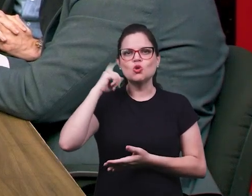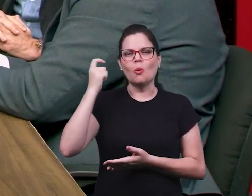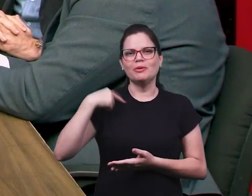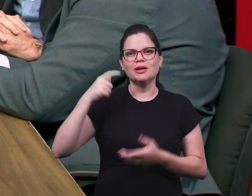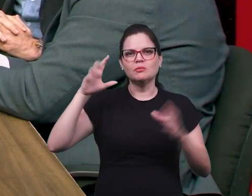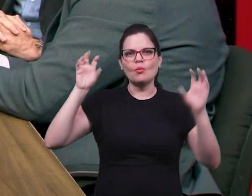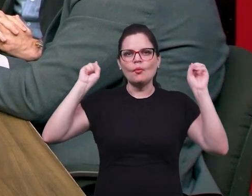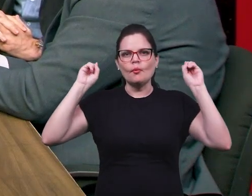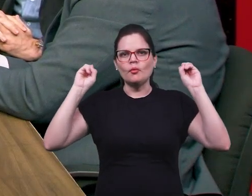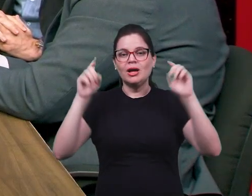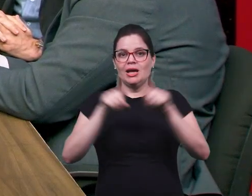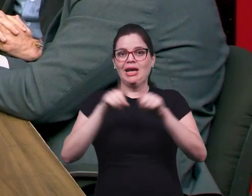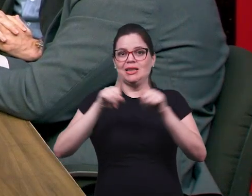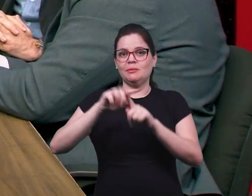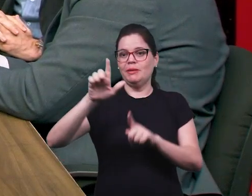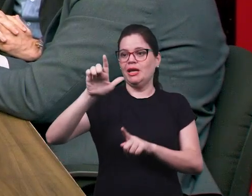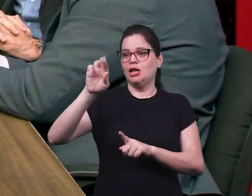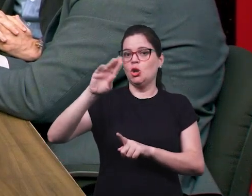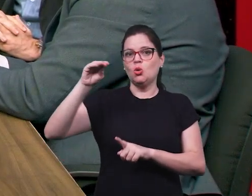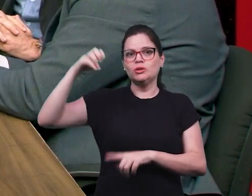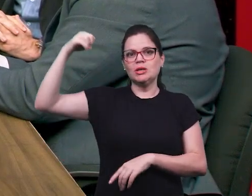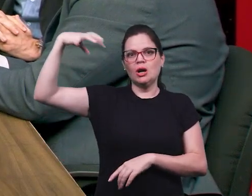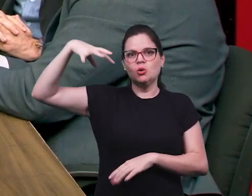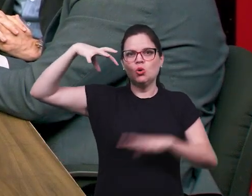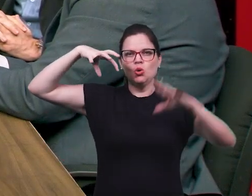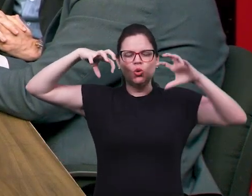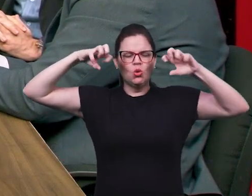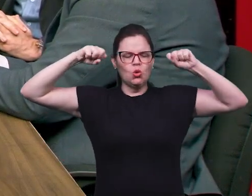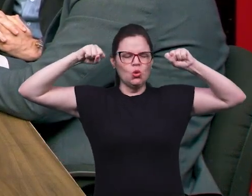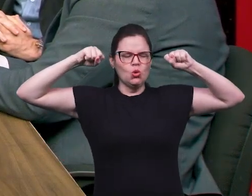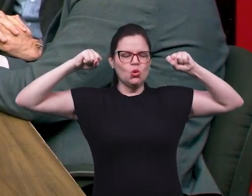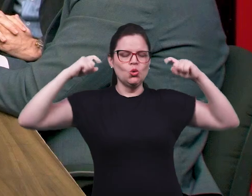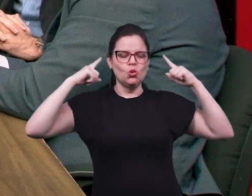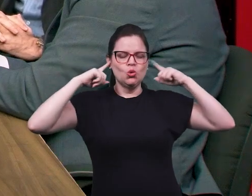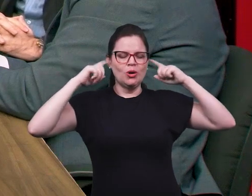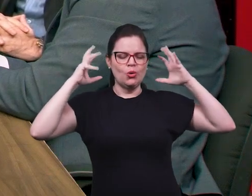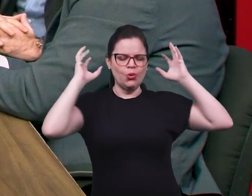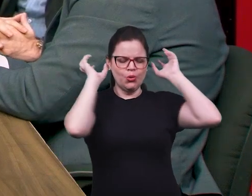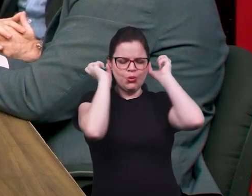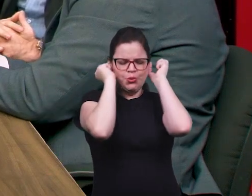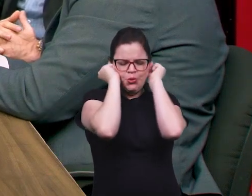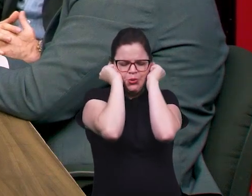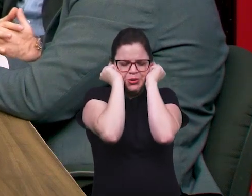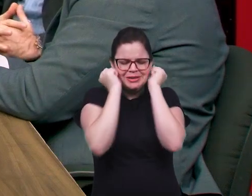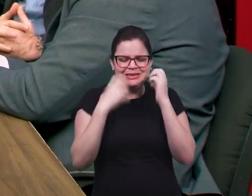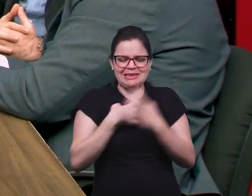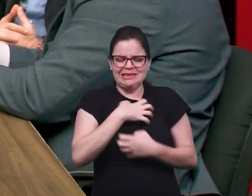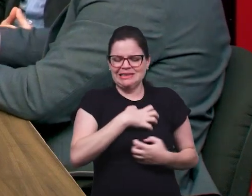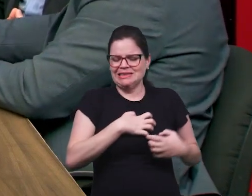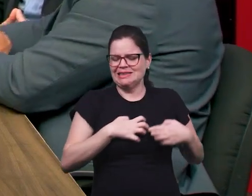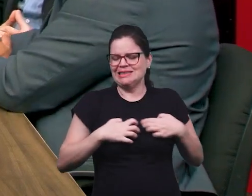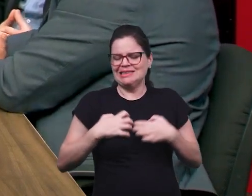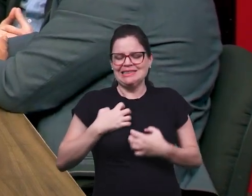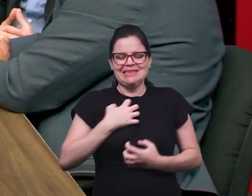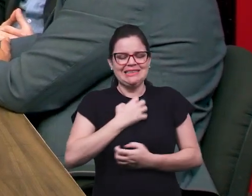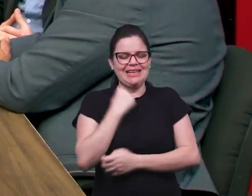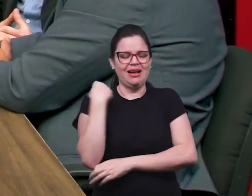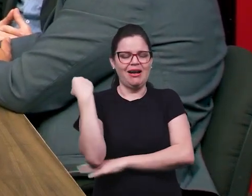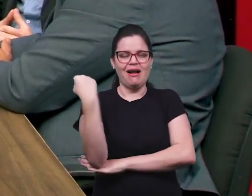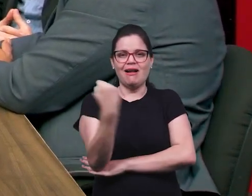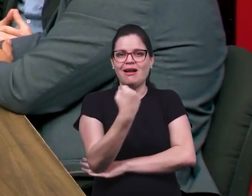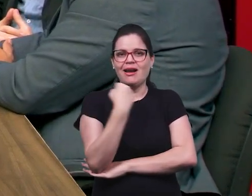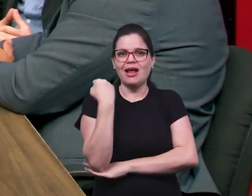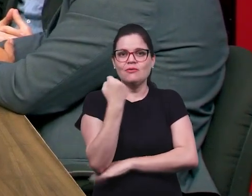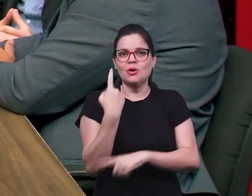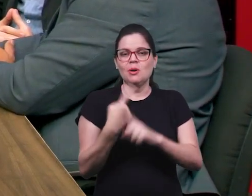de luz, relataram, assim, uma agonia extrema, porque passa um determinado momento, os relatos que eles fazem, que eles começam a